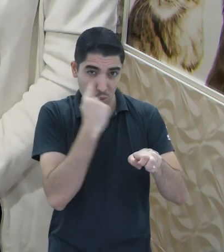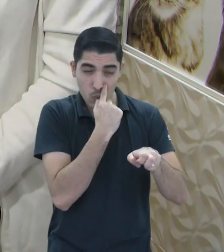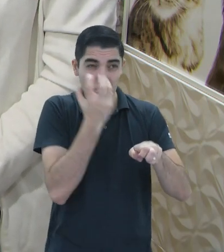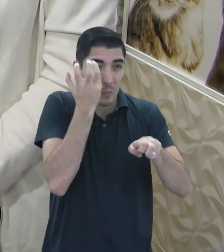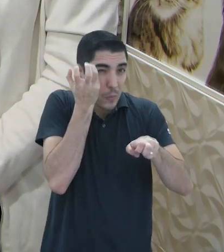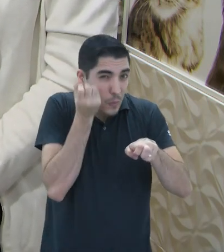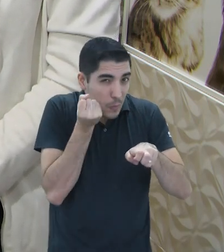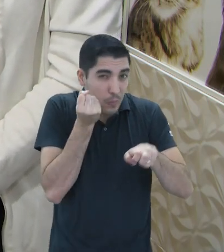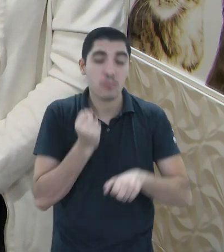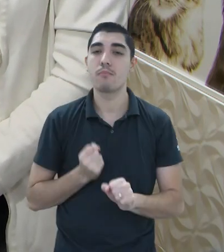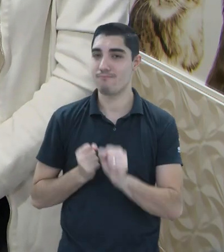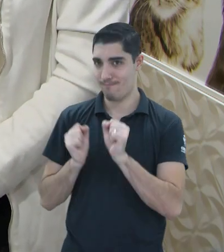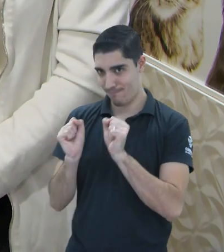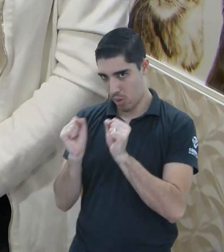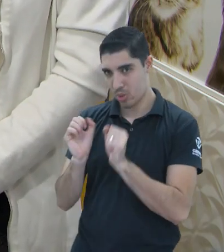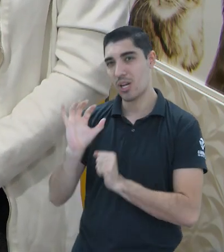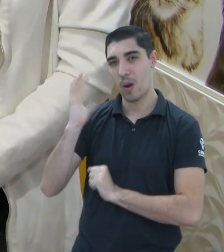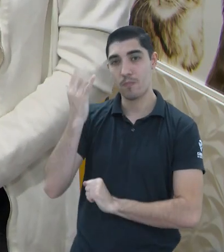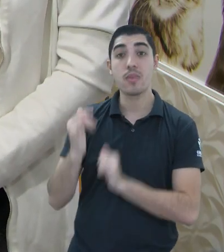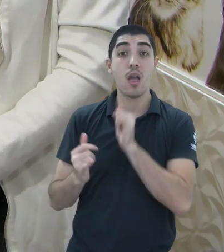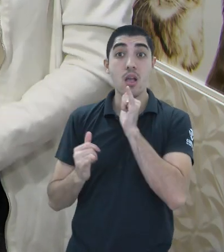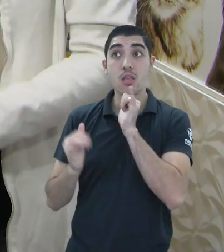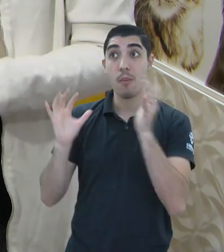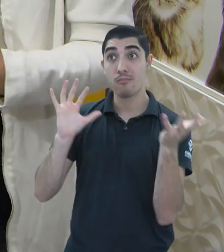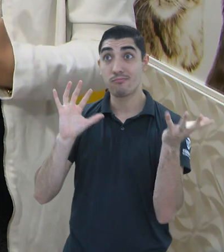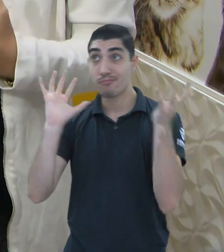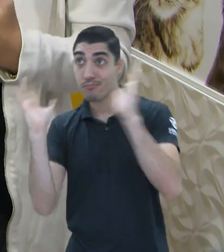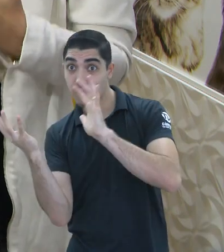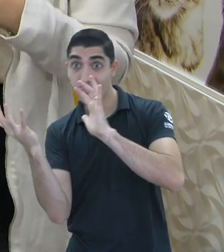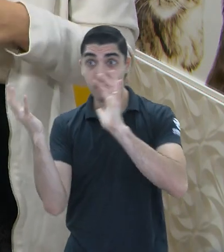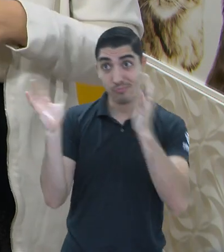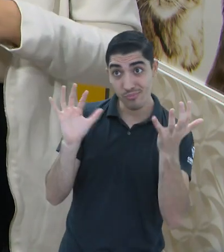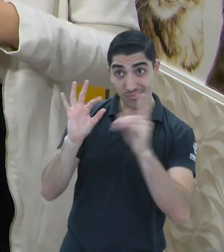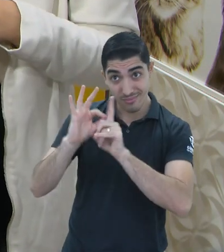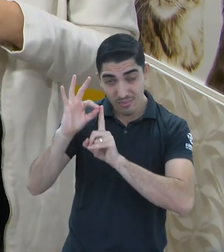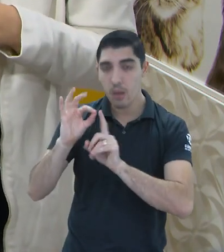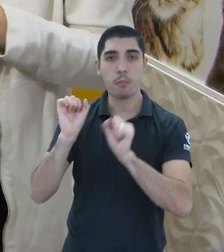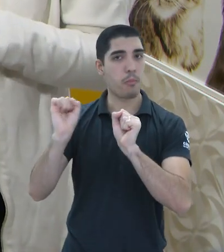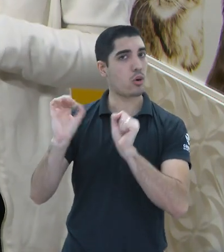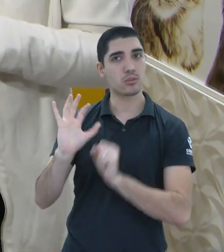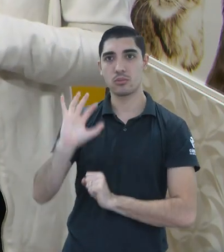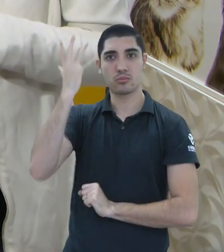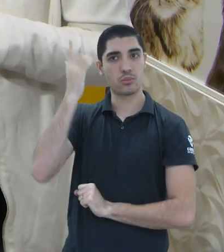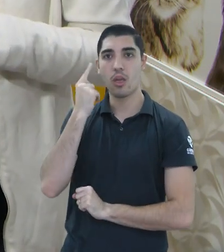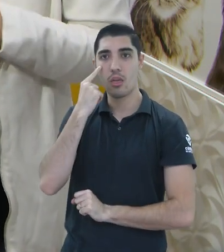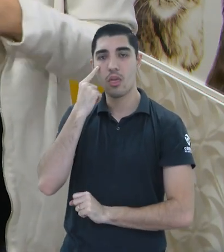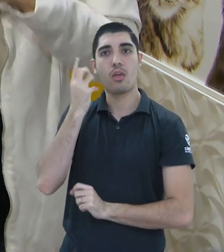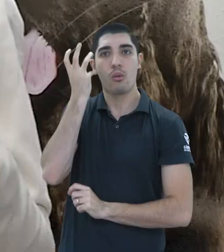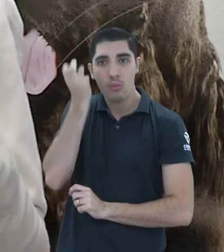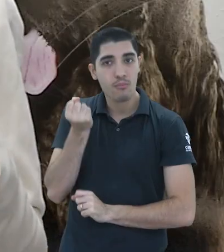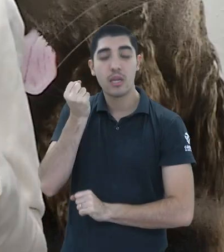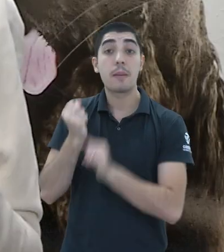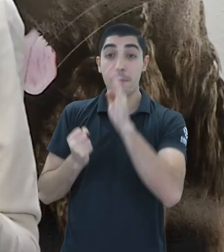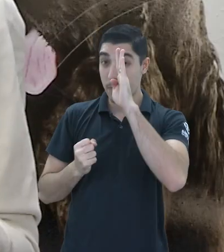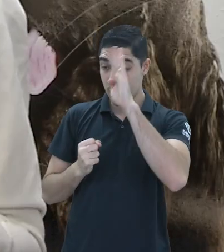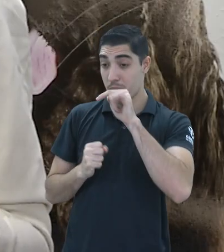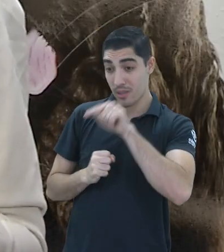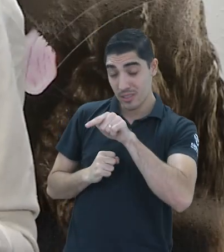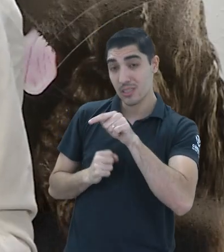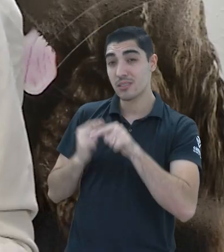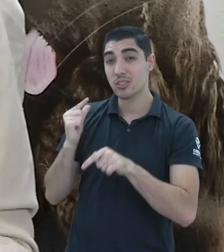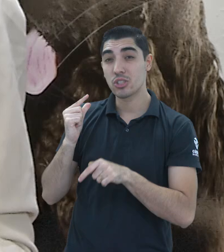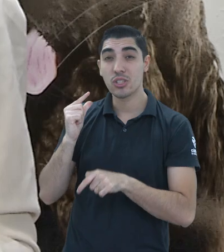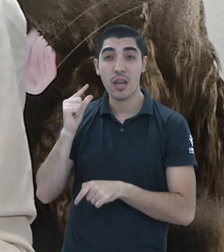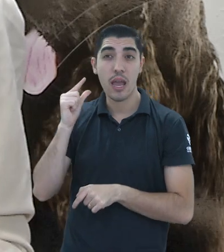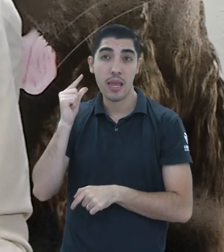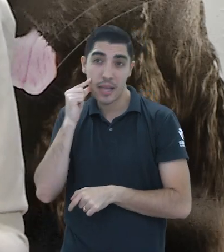para gato. Exatamente. Pode ser uma questão? Pode. Sempre o ambiente, a mudança de clima já pode mudar bastante, principalmente para os pacientes que têm o olho